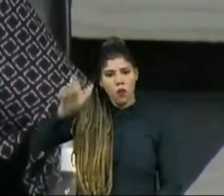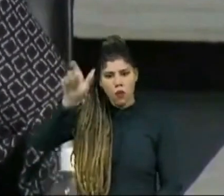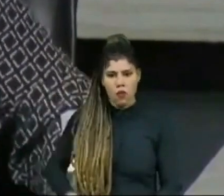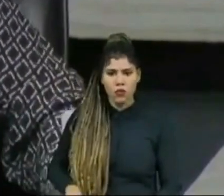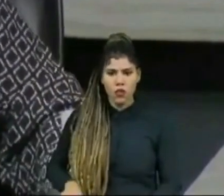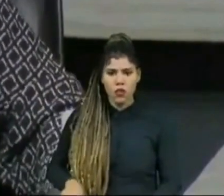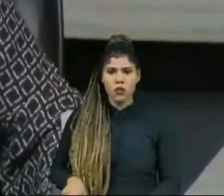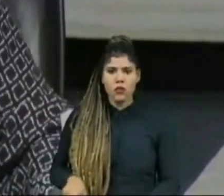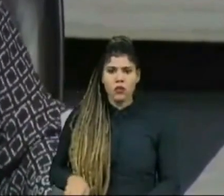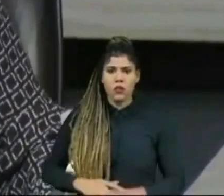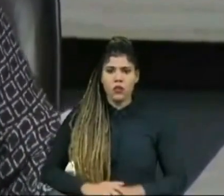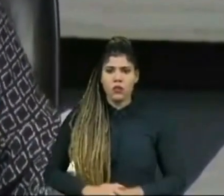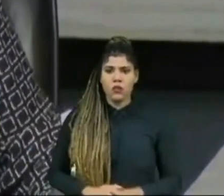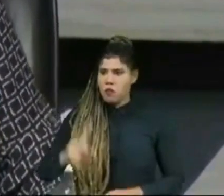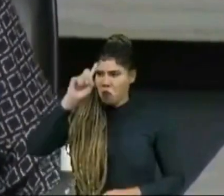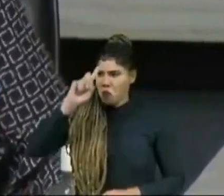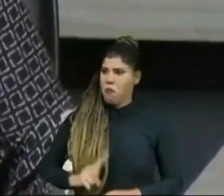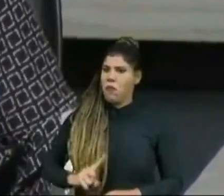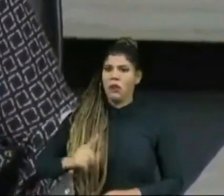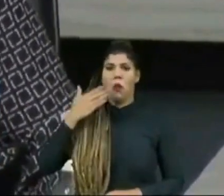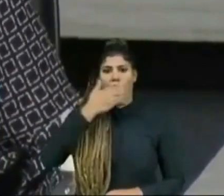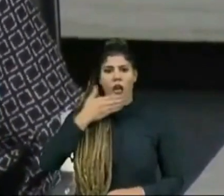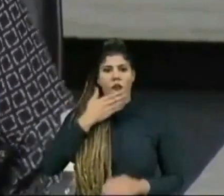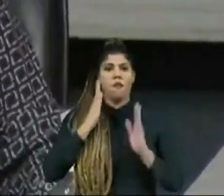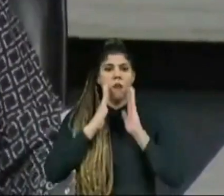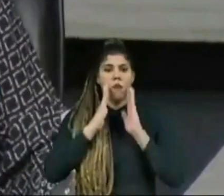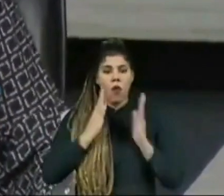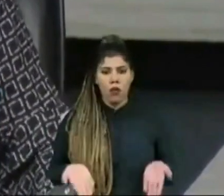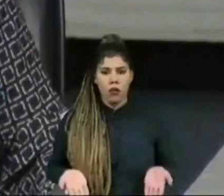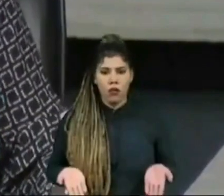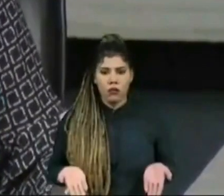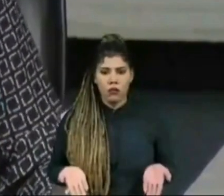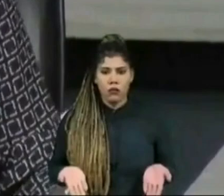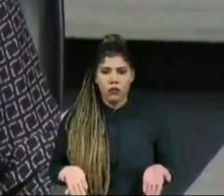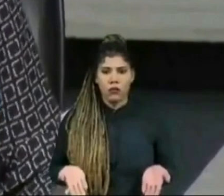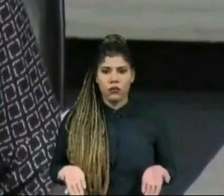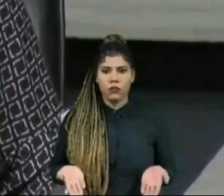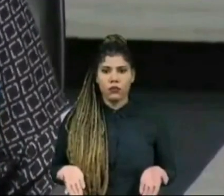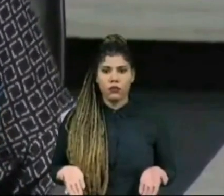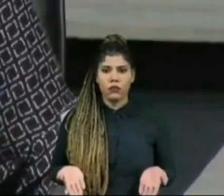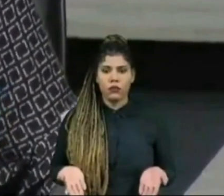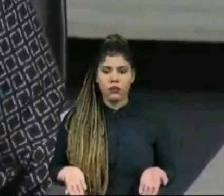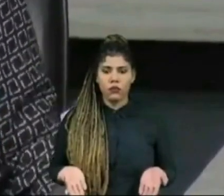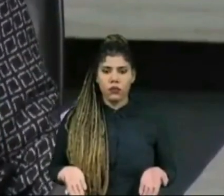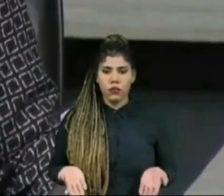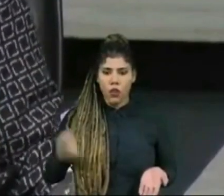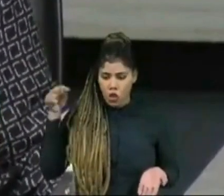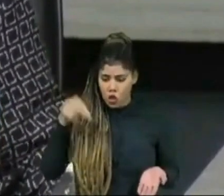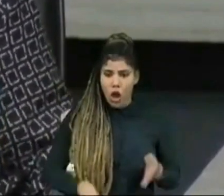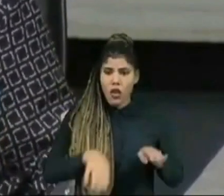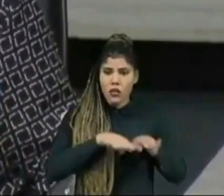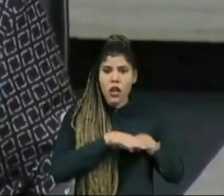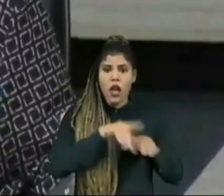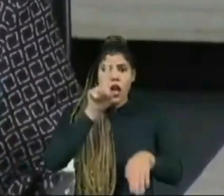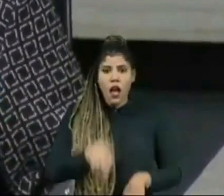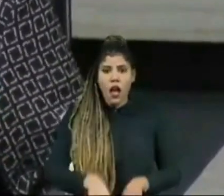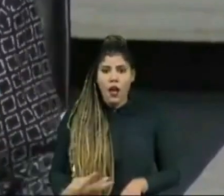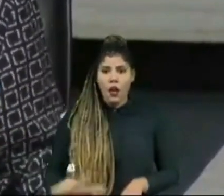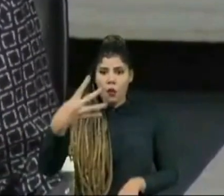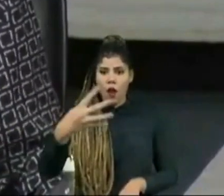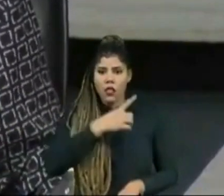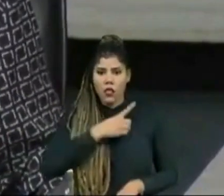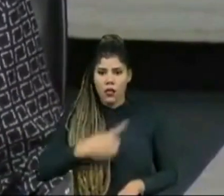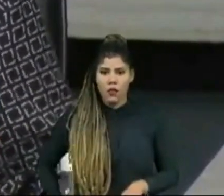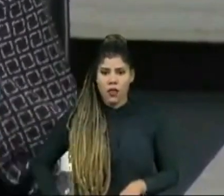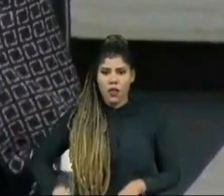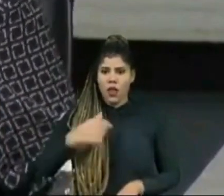infeliz nenhum me manda lavar a boca. Nenhum liderado por mim. Aqui nós somos 4 deputados. E eu